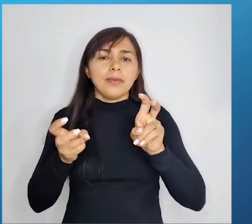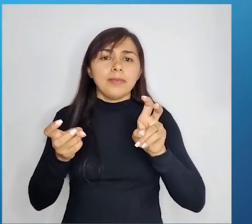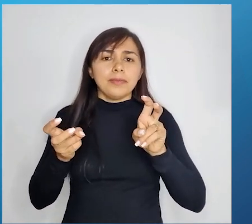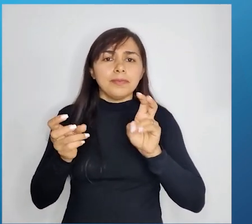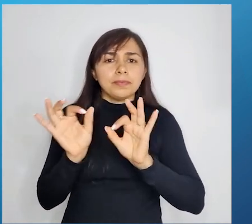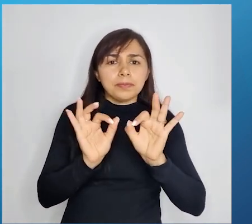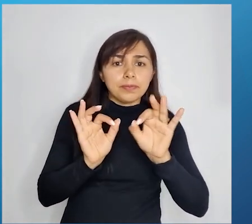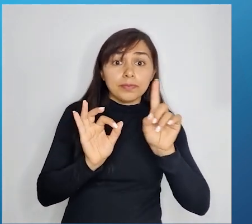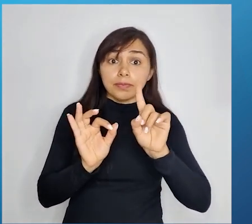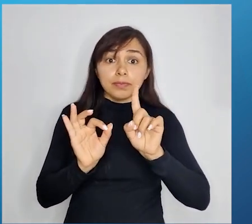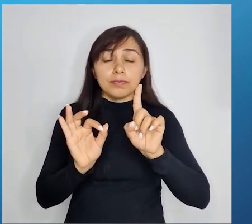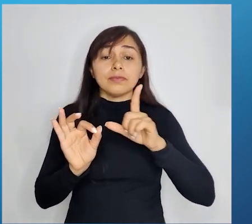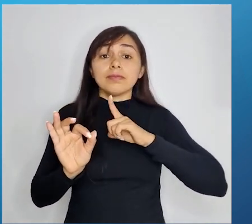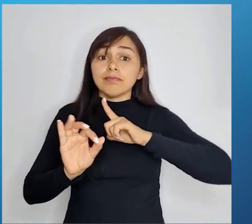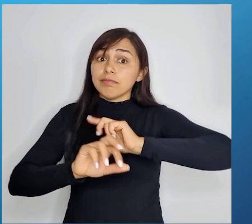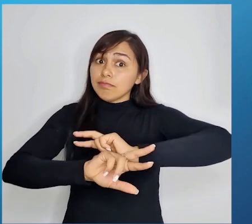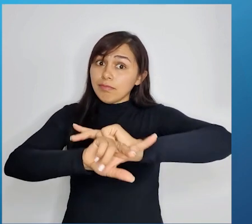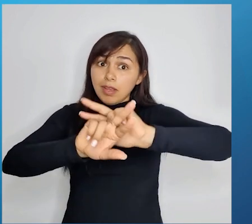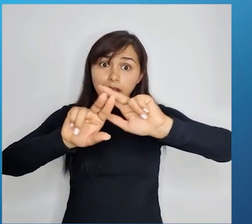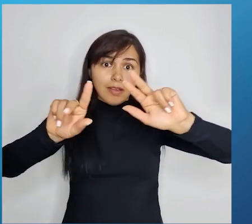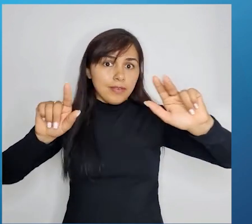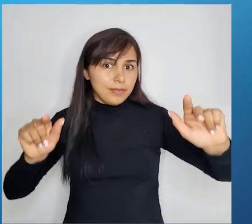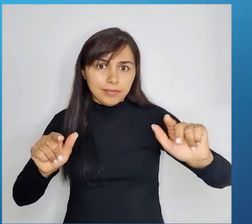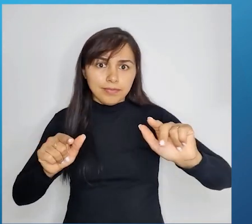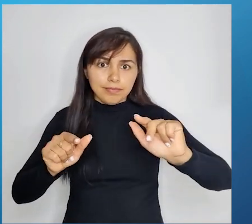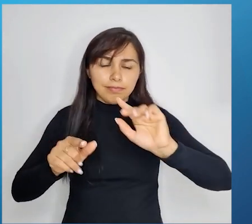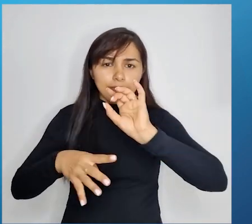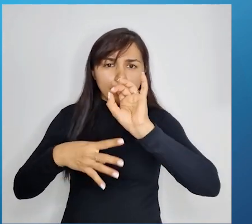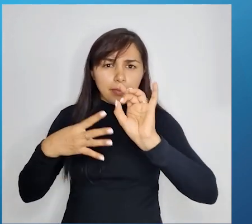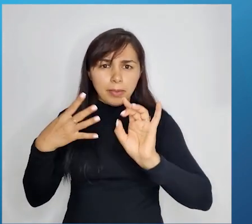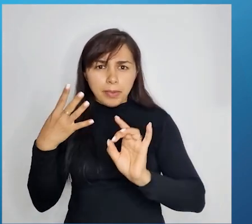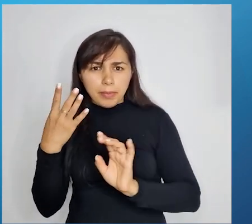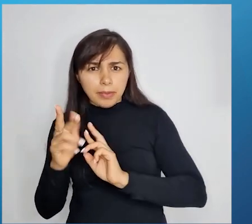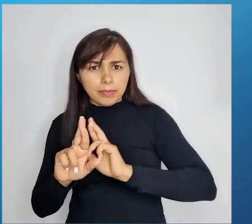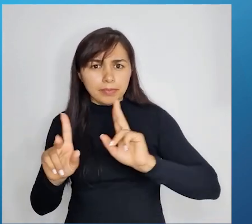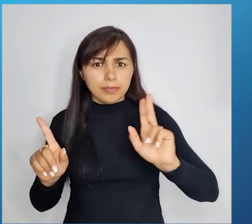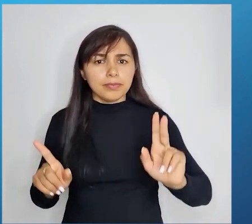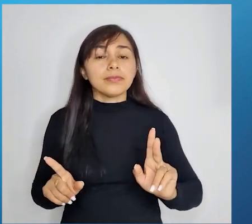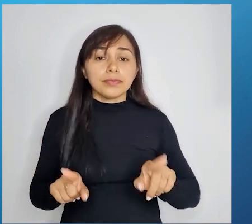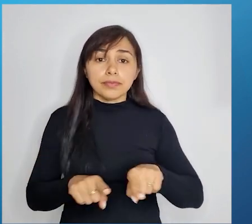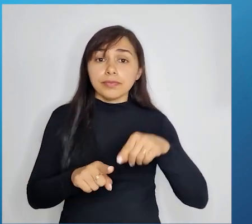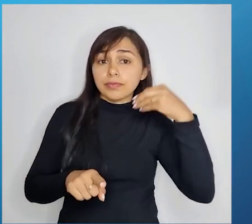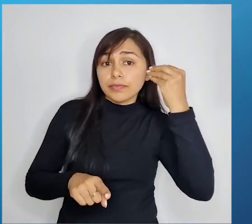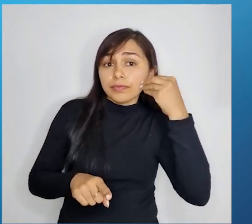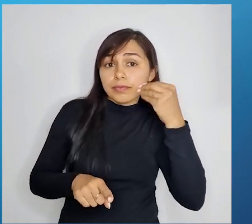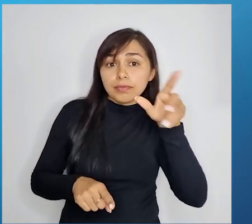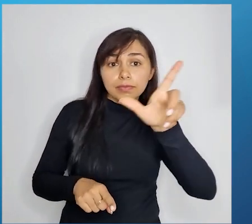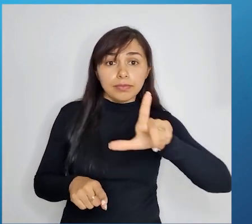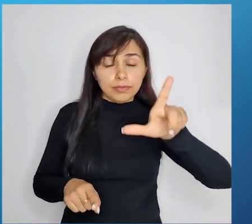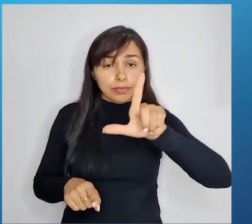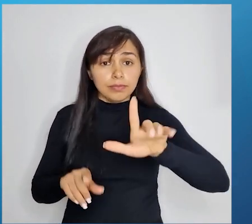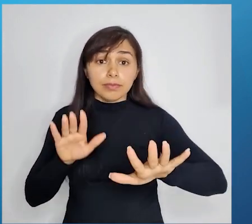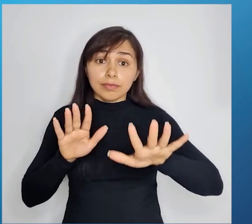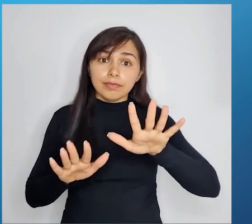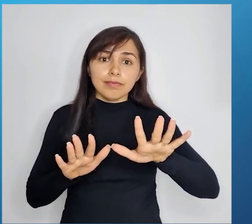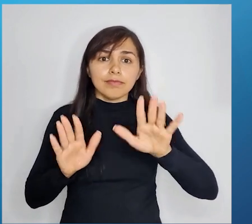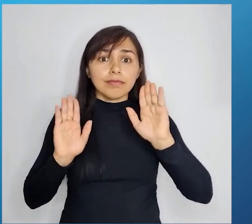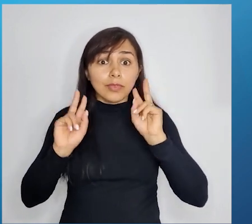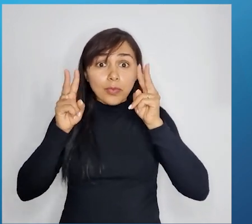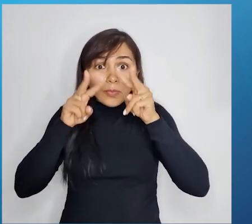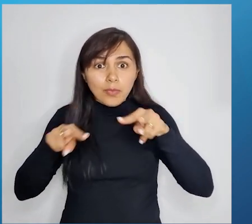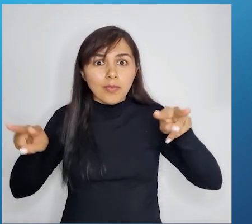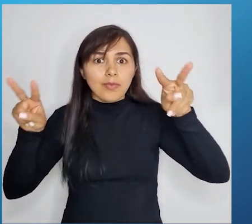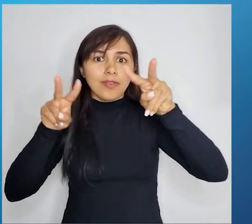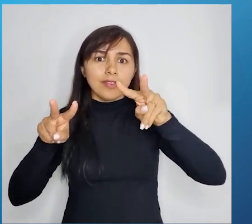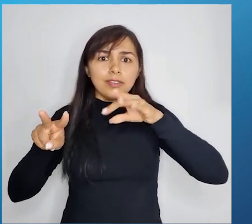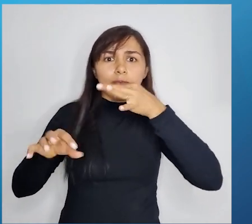uniformes. Em vez disso, era caracterizado por uma variedade de abordagens e experimentações literárias, muitas